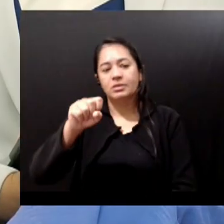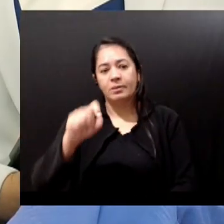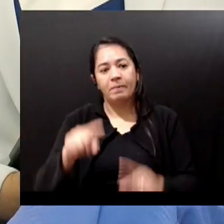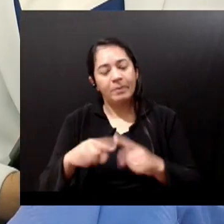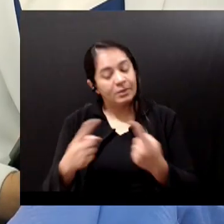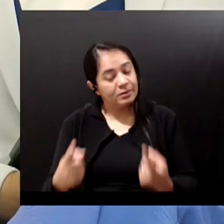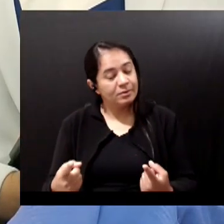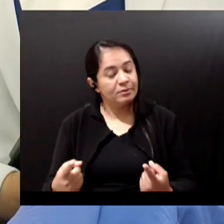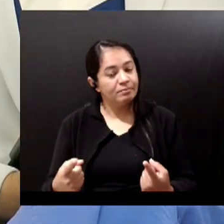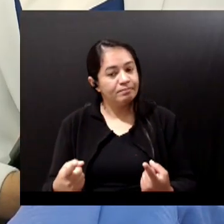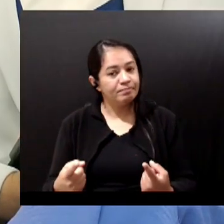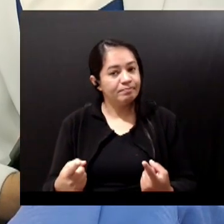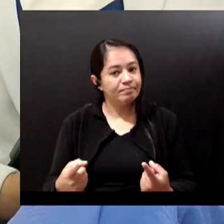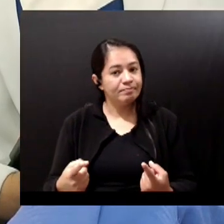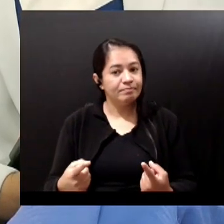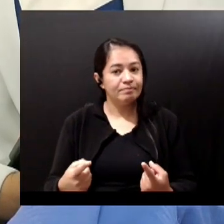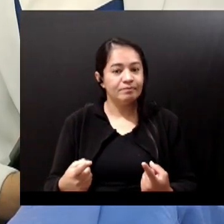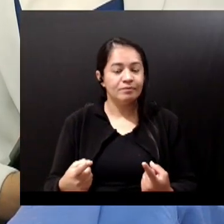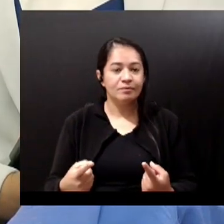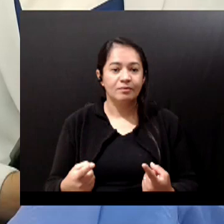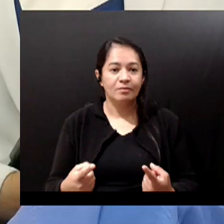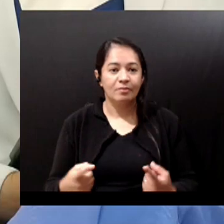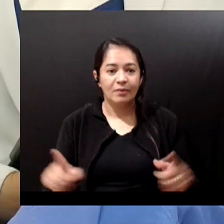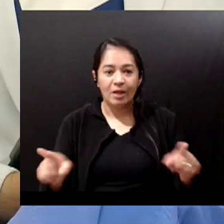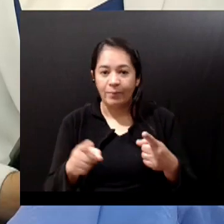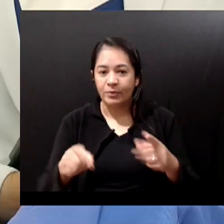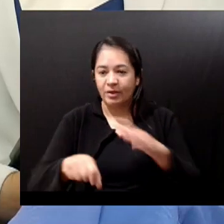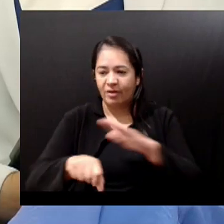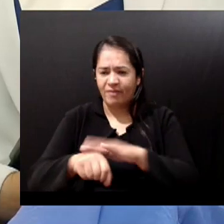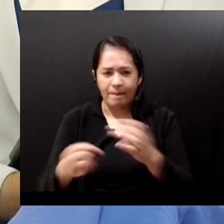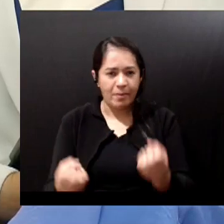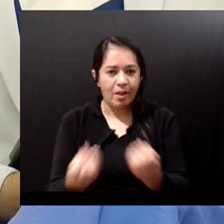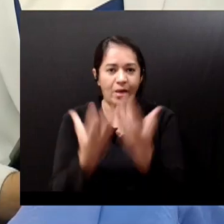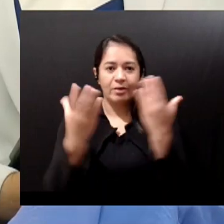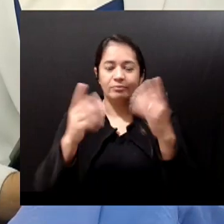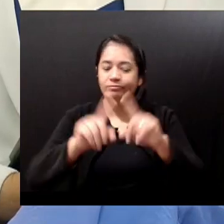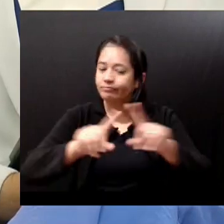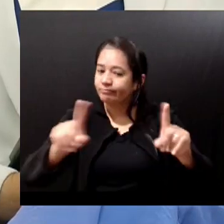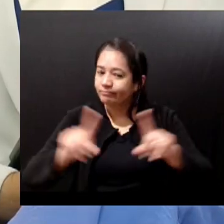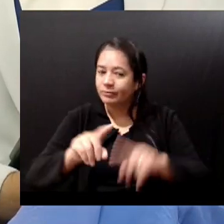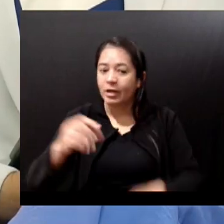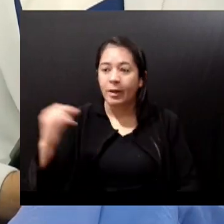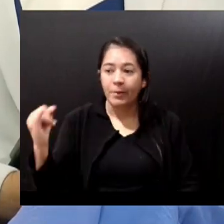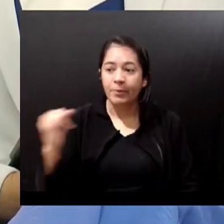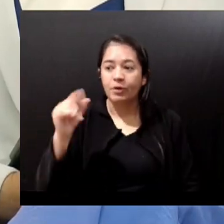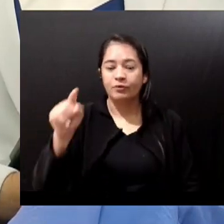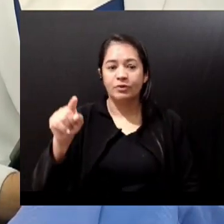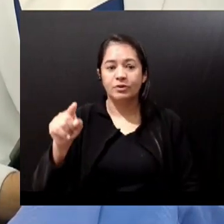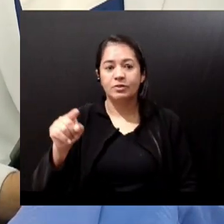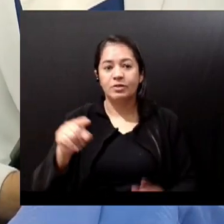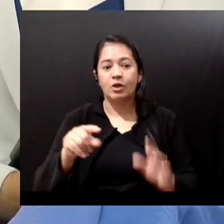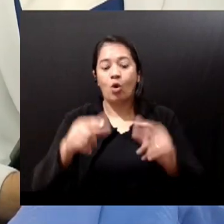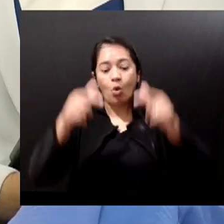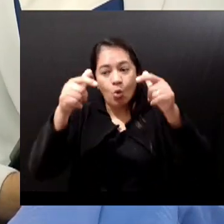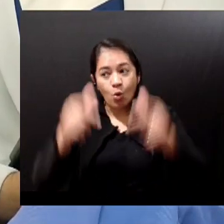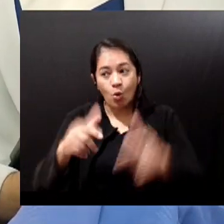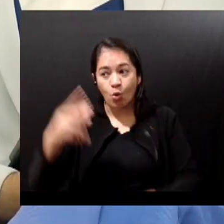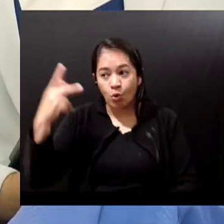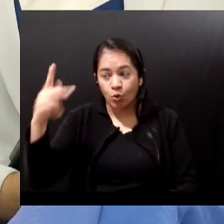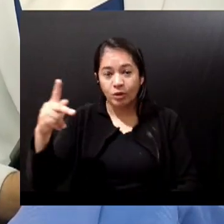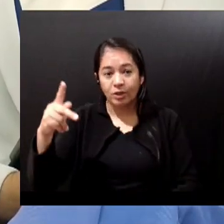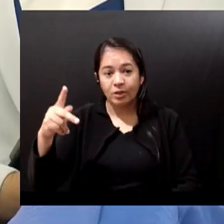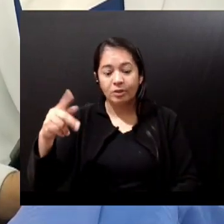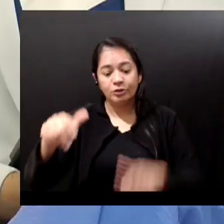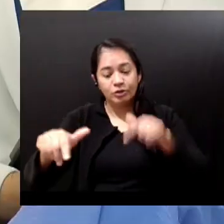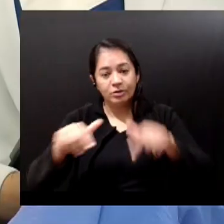a música não vai fazer milagre nesse sentido. É muito importante que você estabeleça o seu lugar, o seu terminal de trabalho em casa.